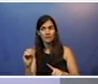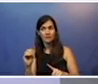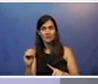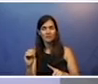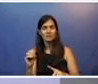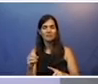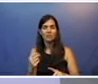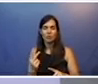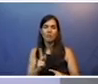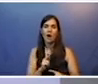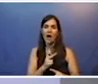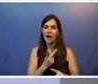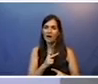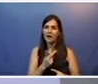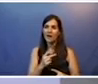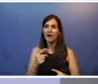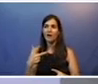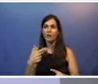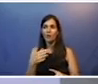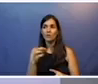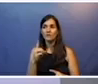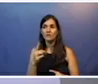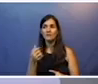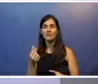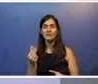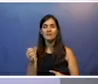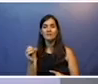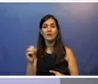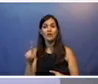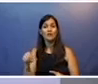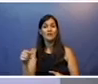Fazendo essa continha de vezes, vai dar